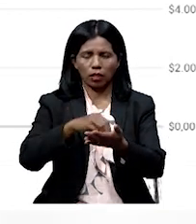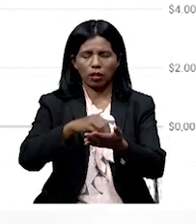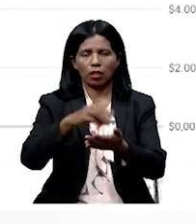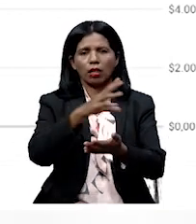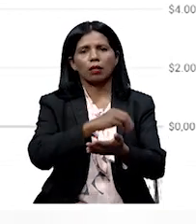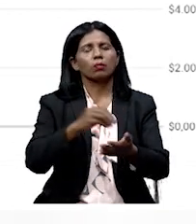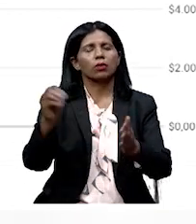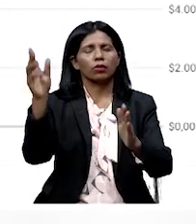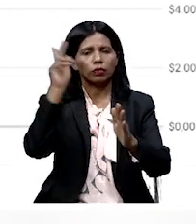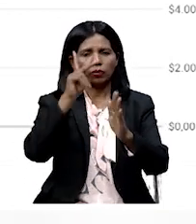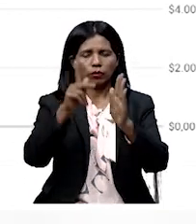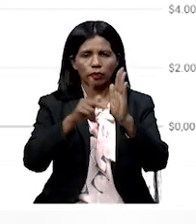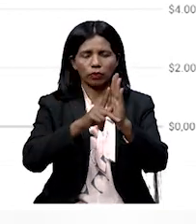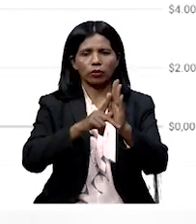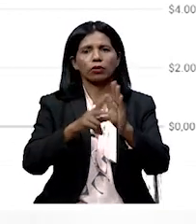por exemplo